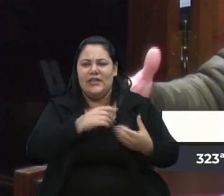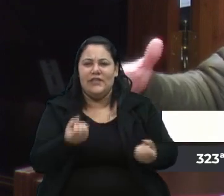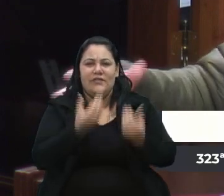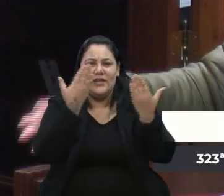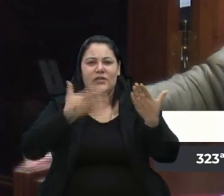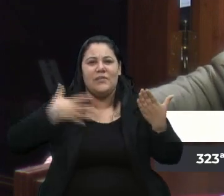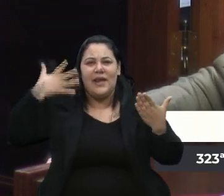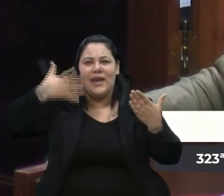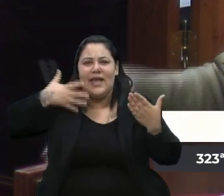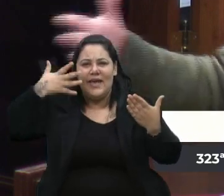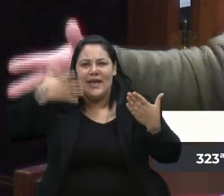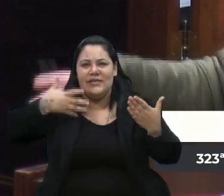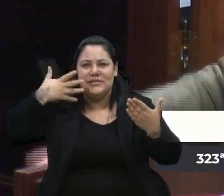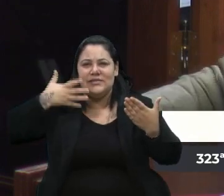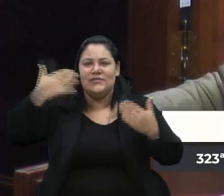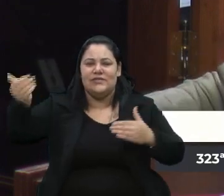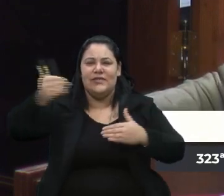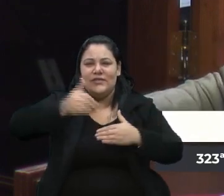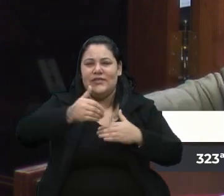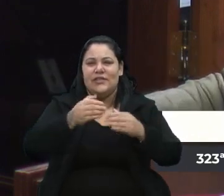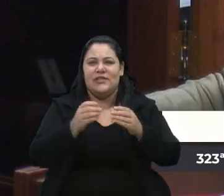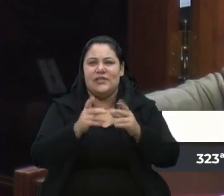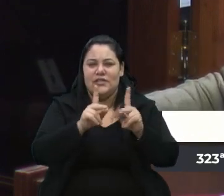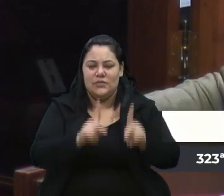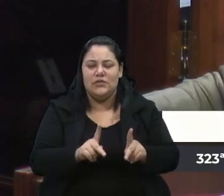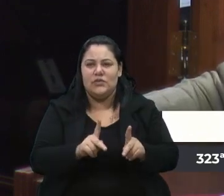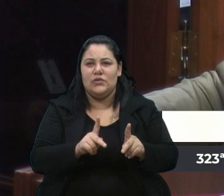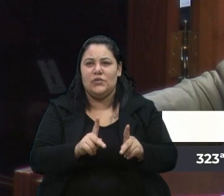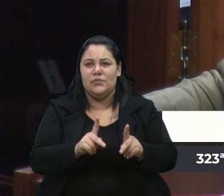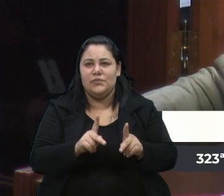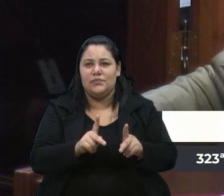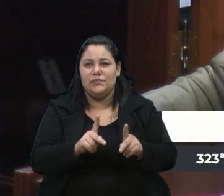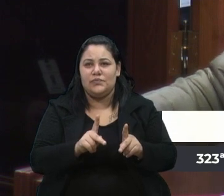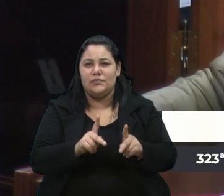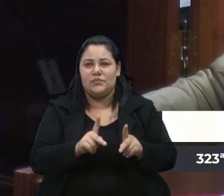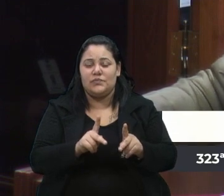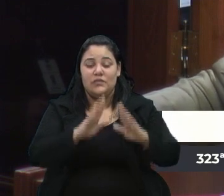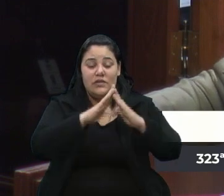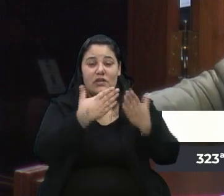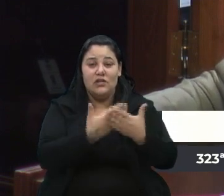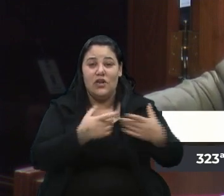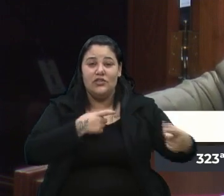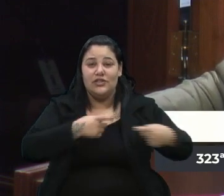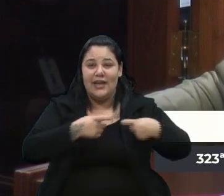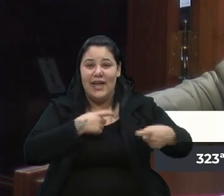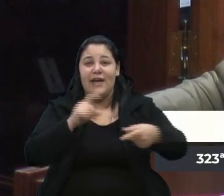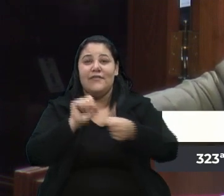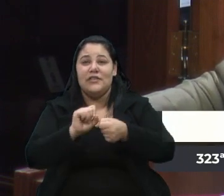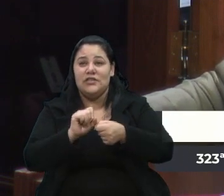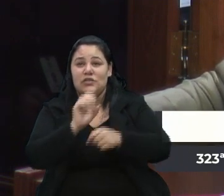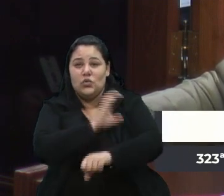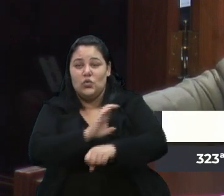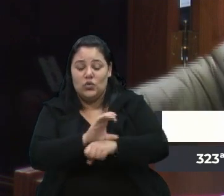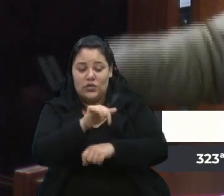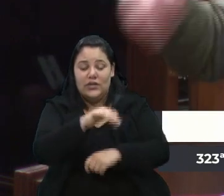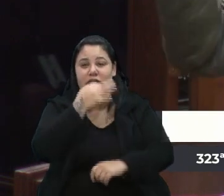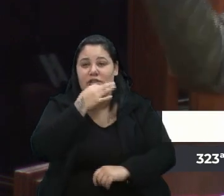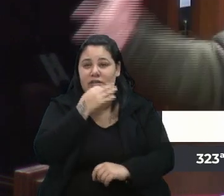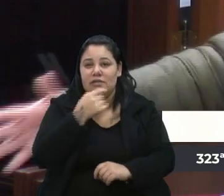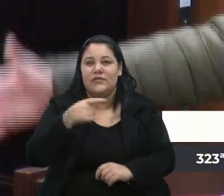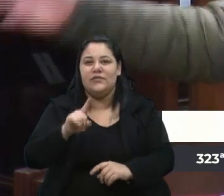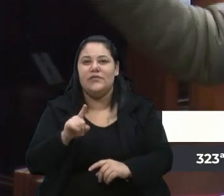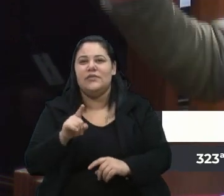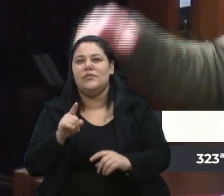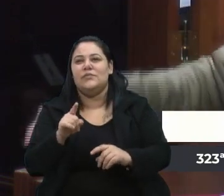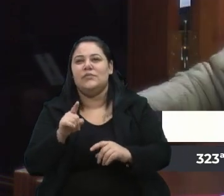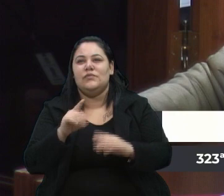vamos trazer a turma da 10 que da Associação dos diplomados da escola superior de guerra que estão em pleno o curso aqui em Caxias do Sul vamos trazer o